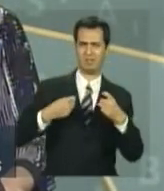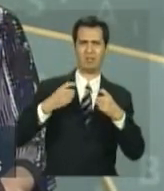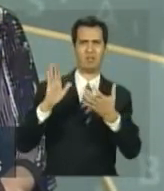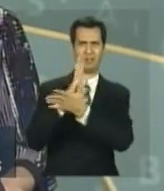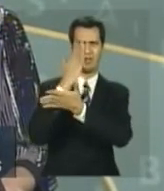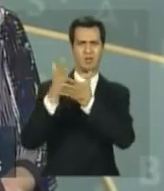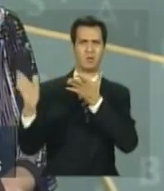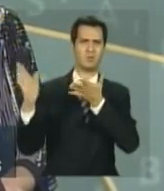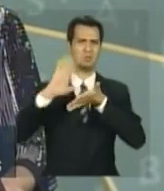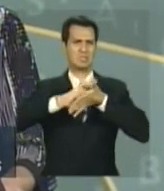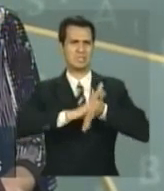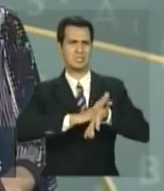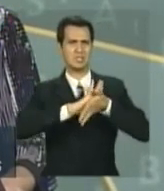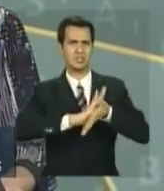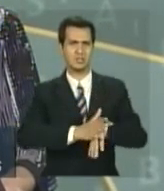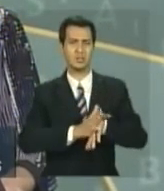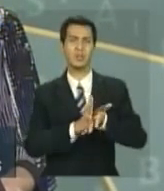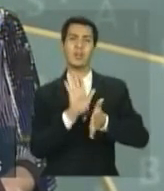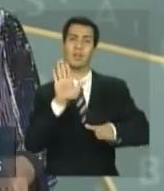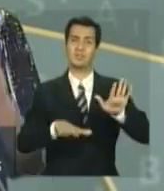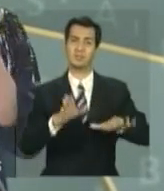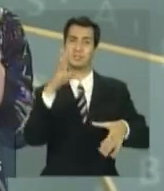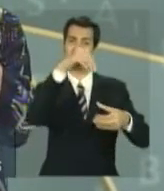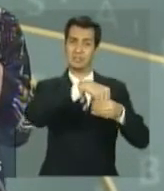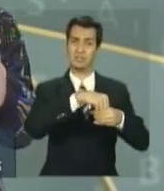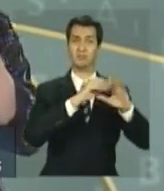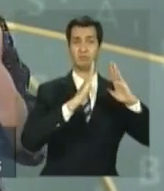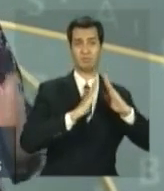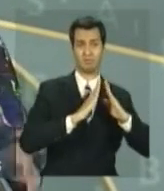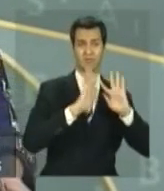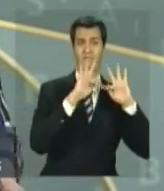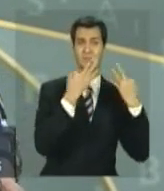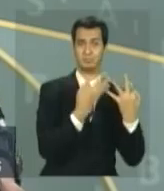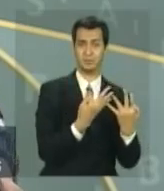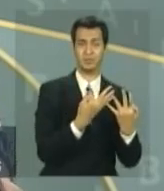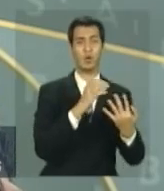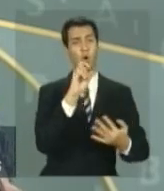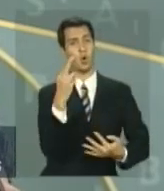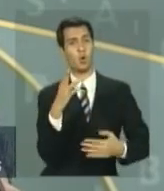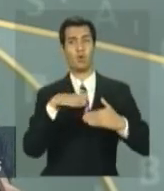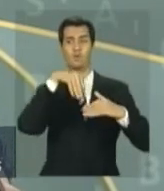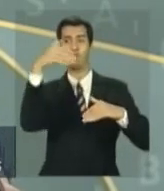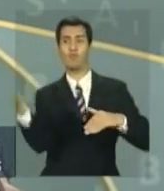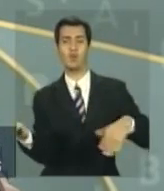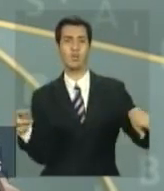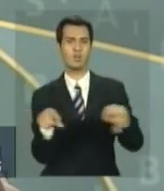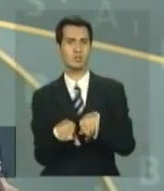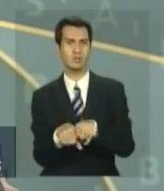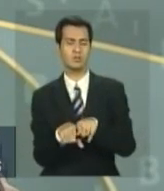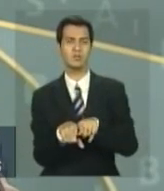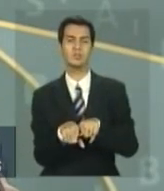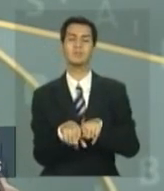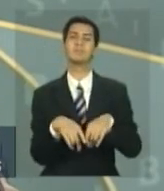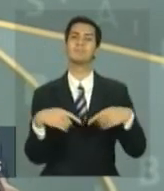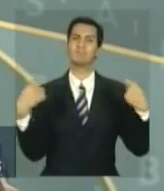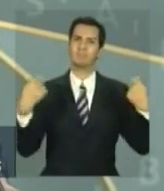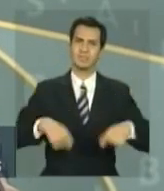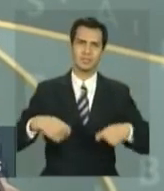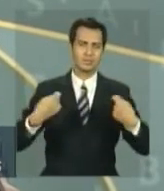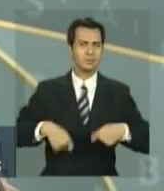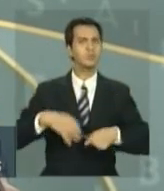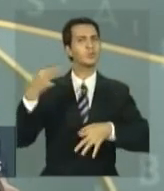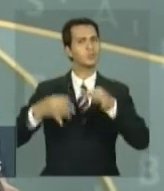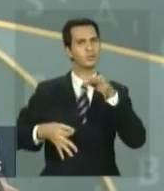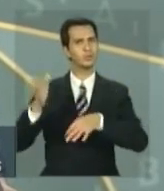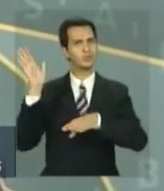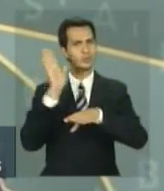ajam dentro e fora de suas casas. Tenho o compromisso dessa presidência, para que